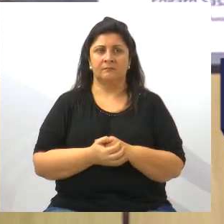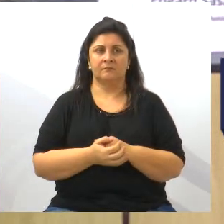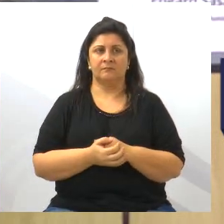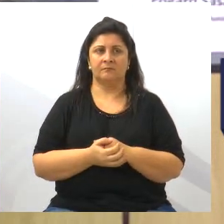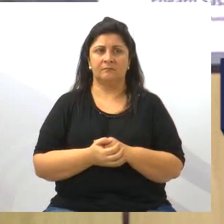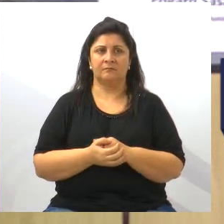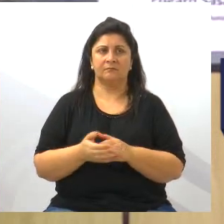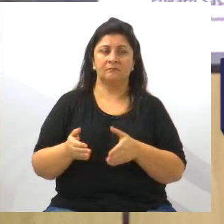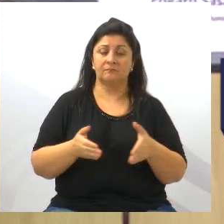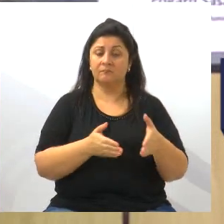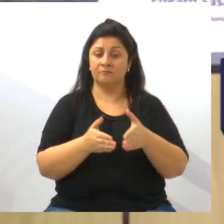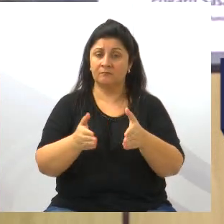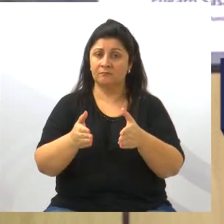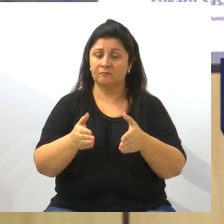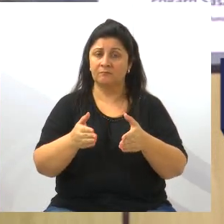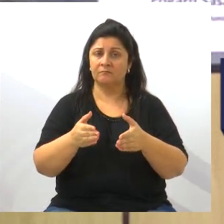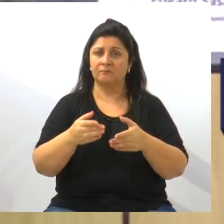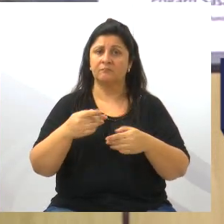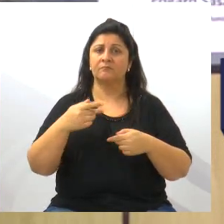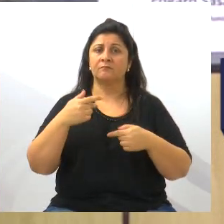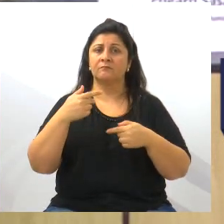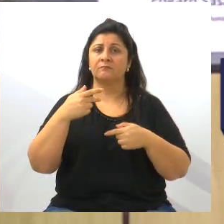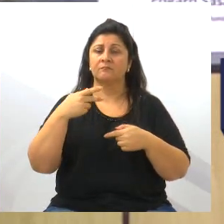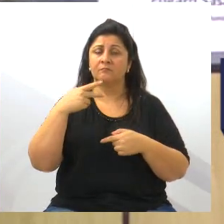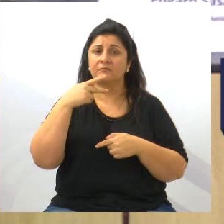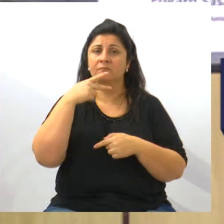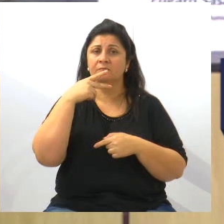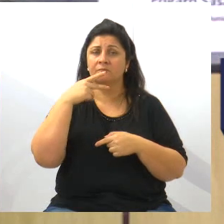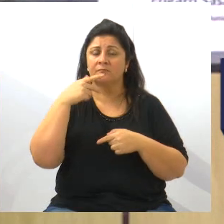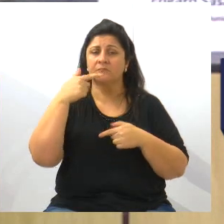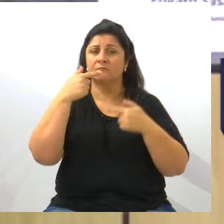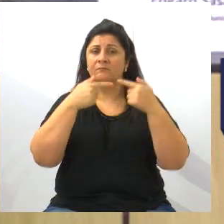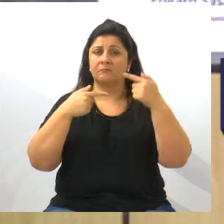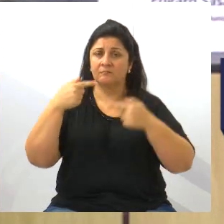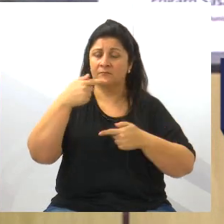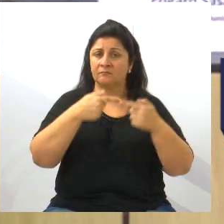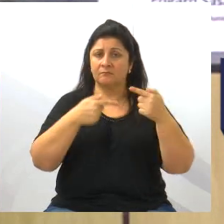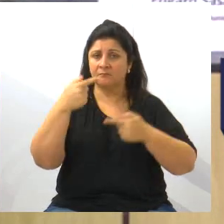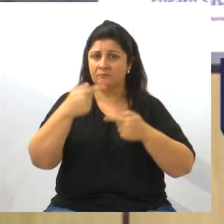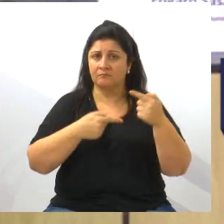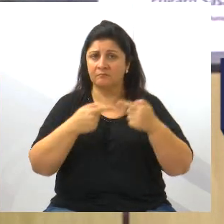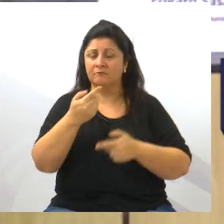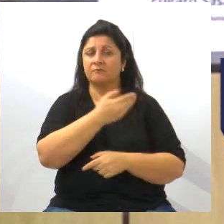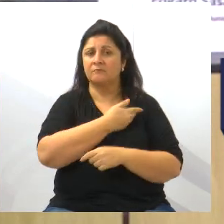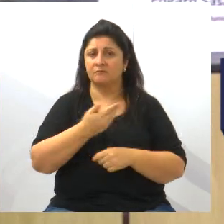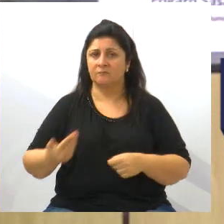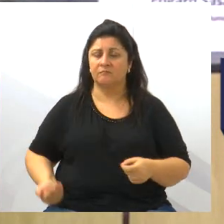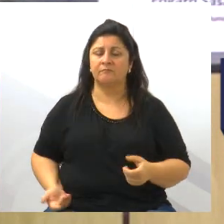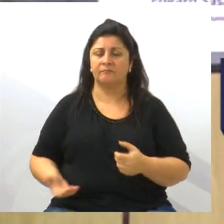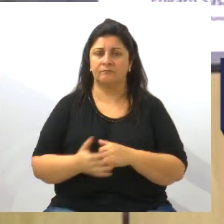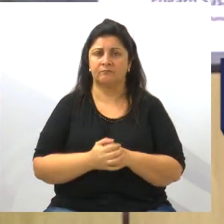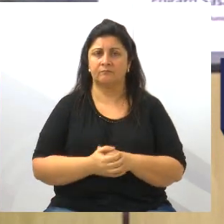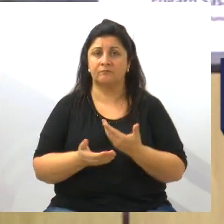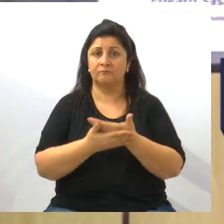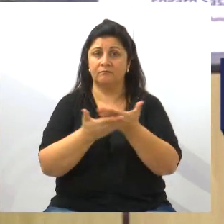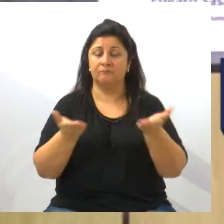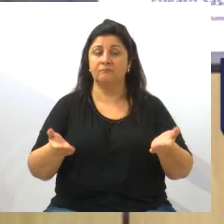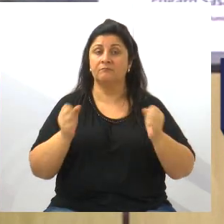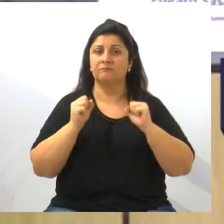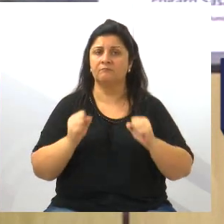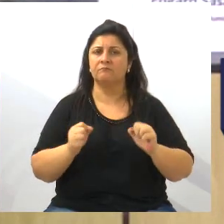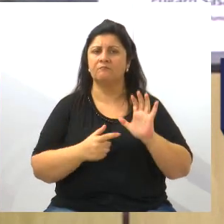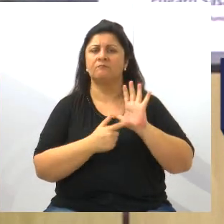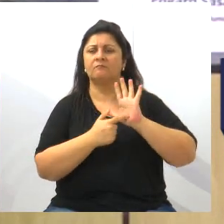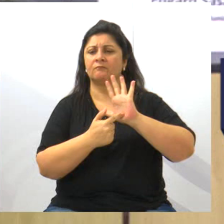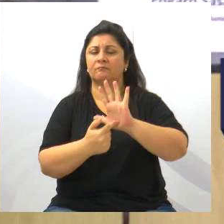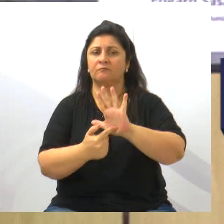andamentos das políticas públicas de habitação no nosso município. É um momento onde vocês podem